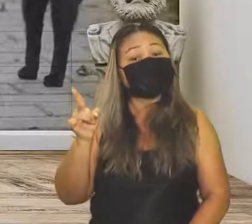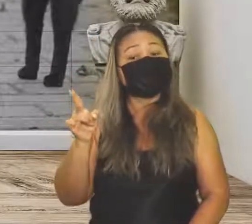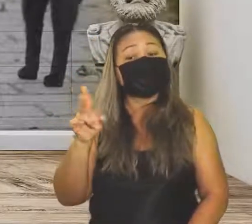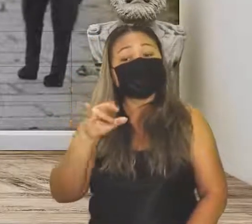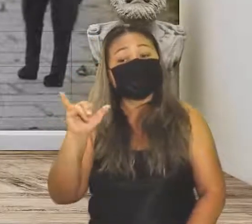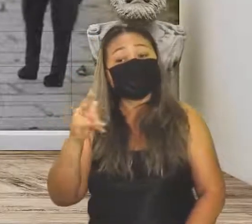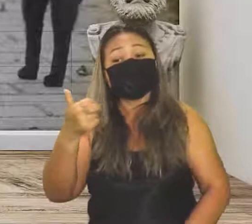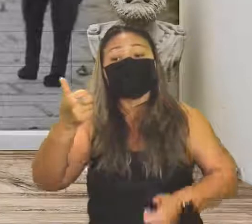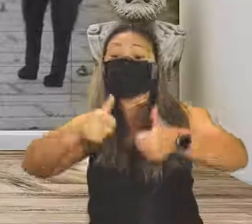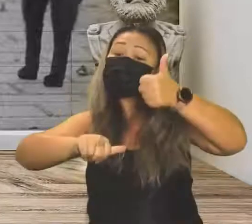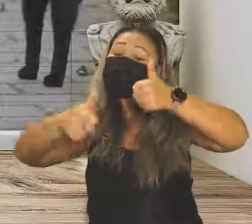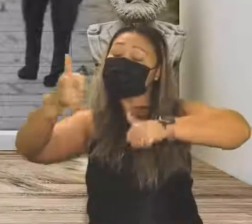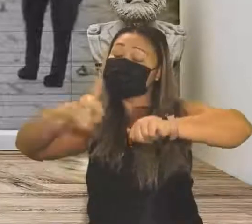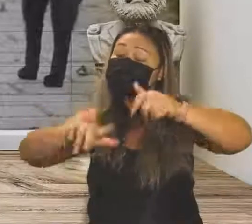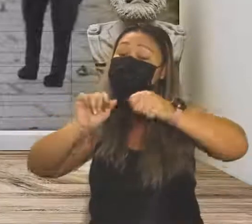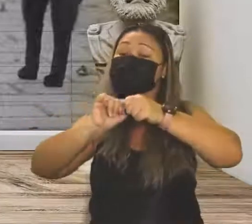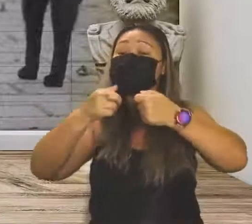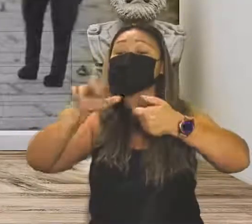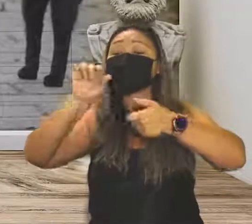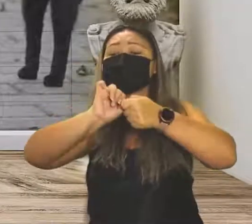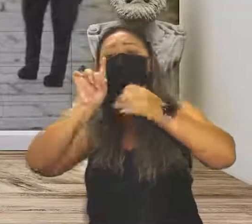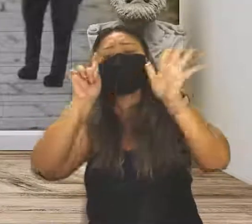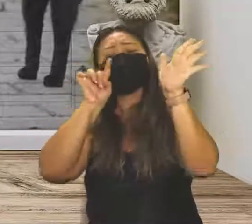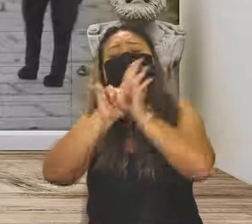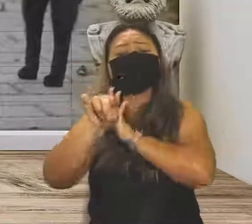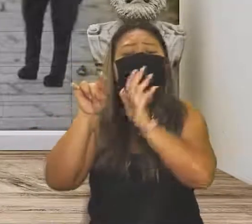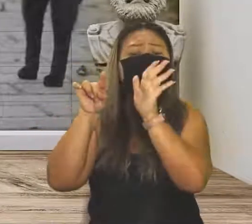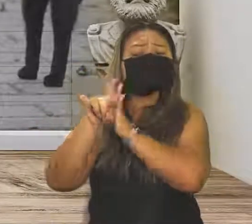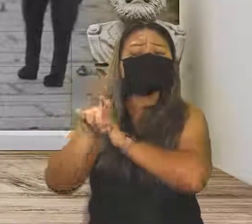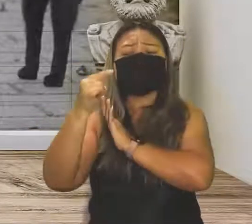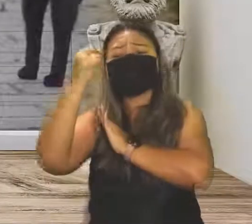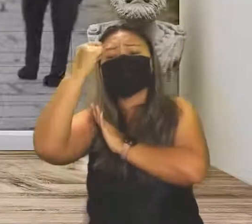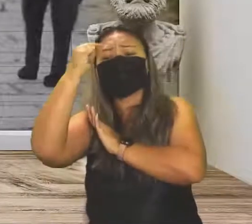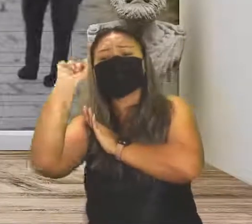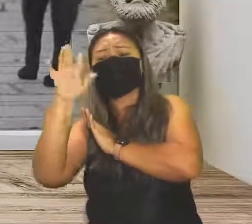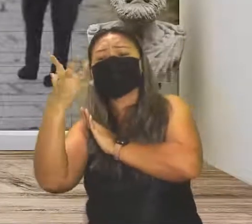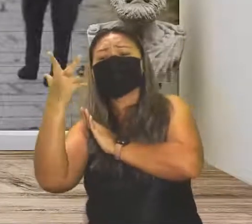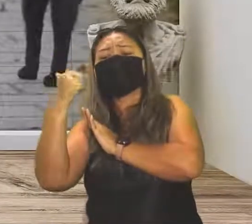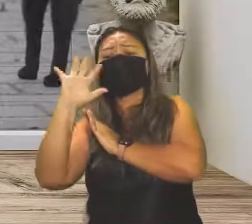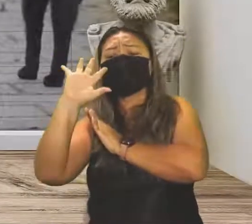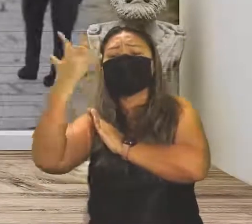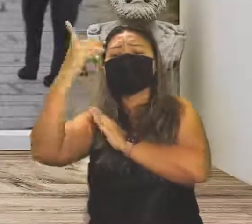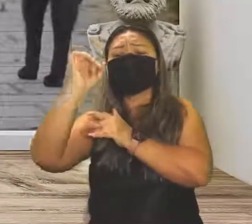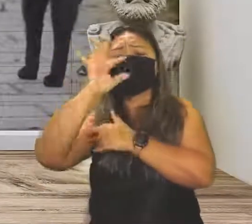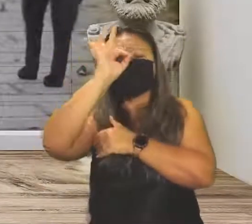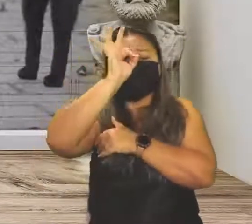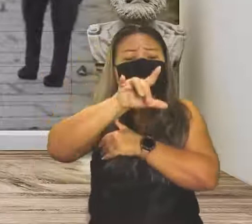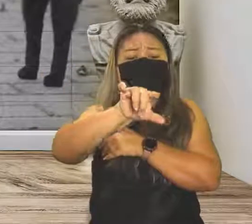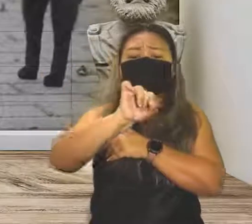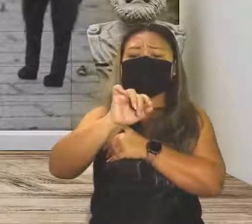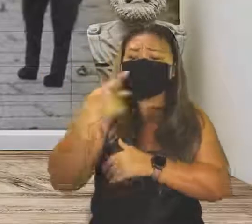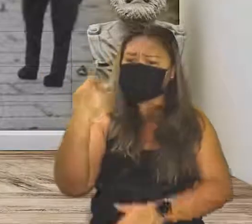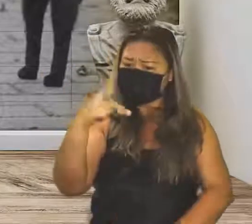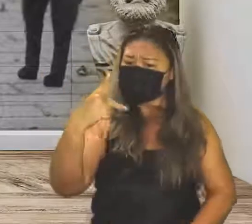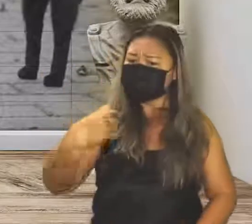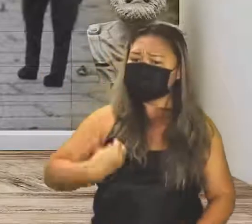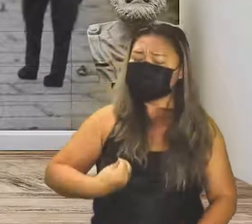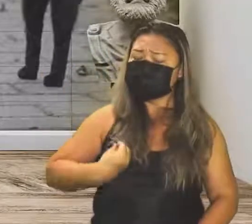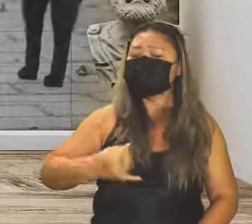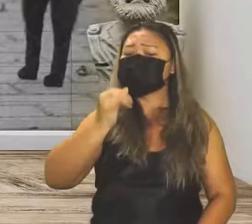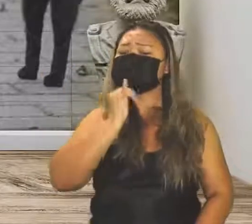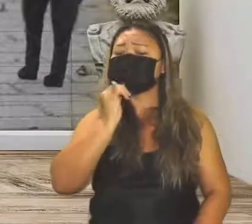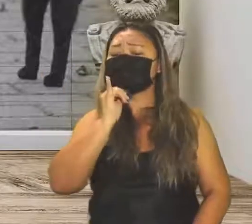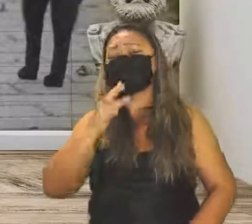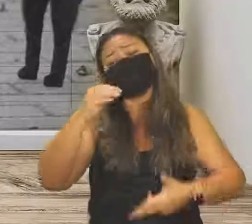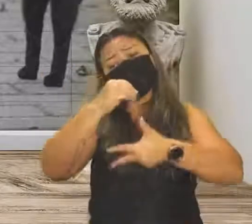vai analisar através da sua razão, do seu questionamento e refletir sobre as decisões acertadas da sua vida. Exemplo, fazer